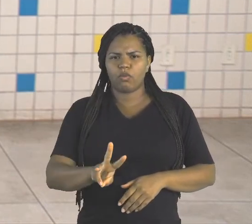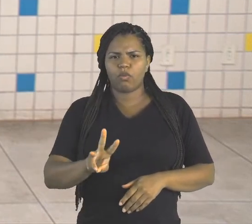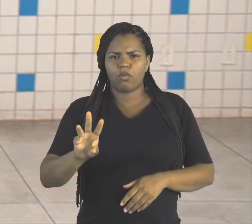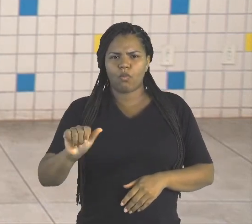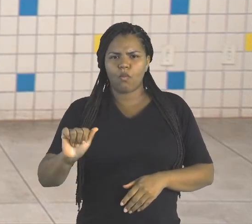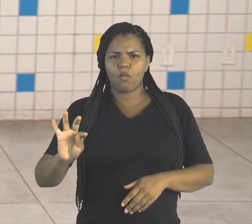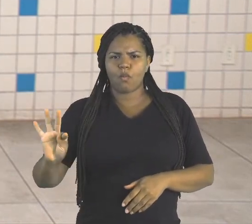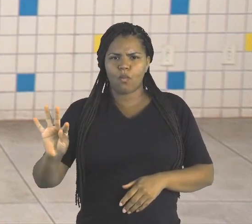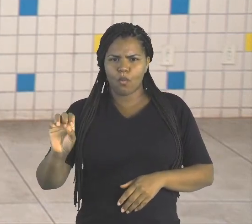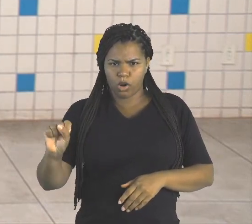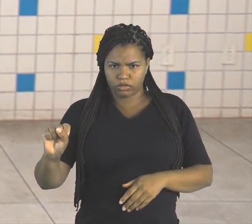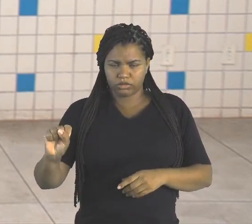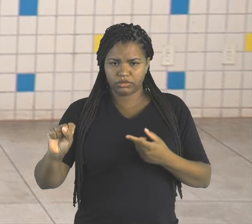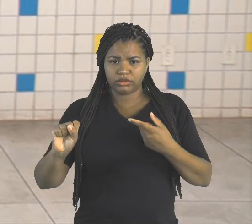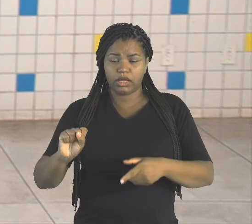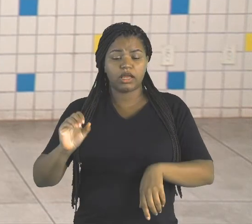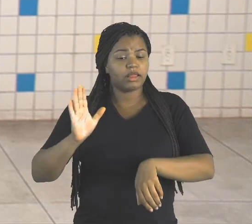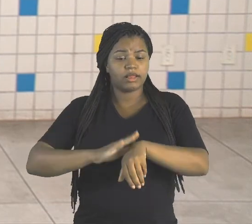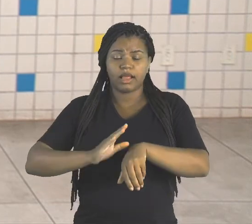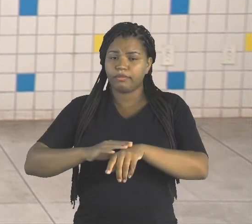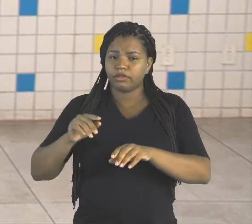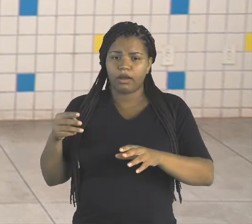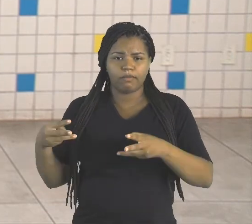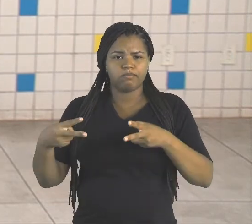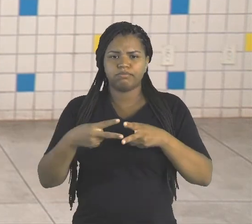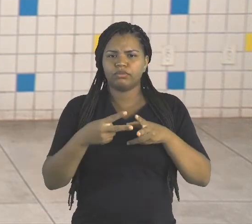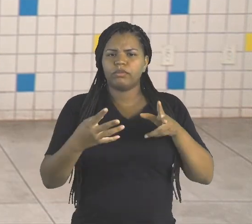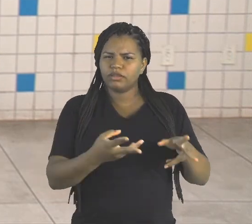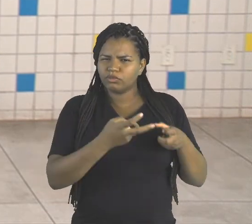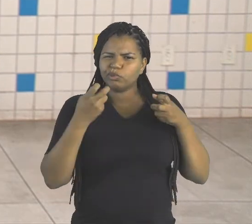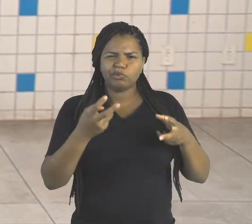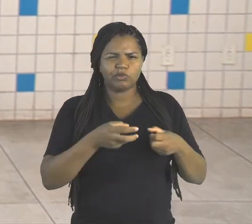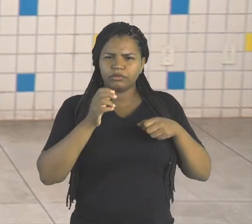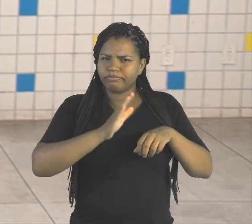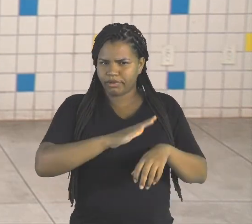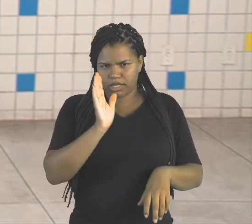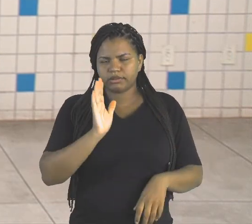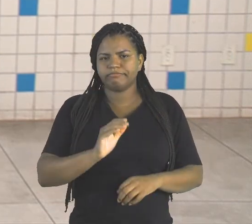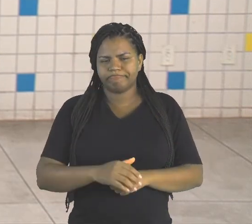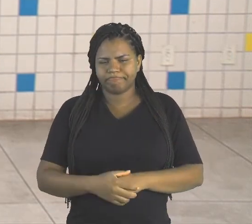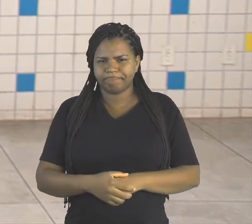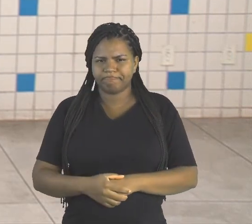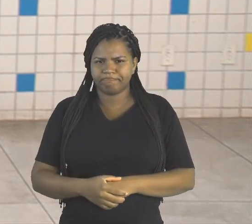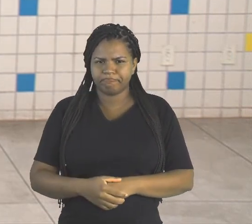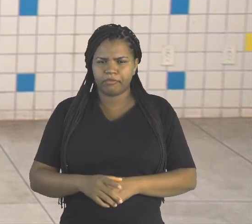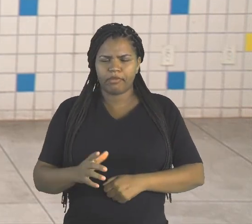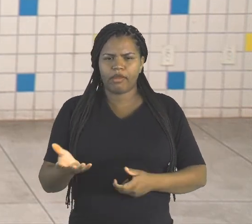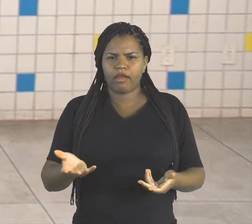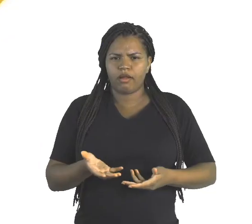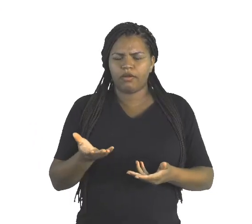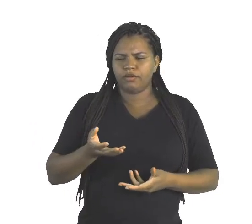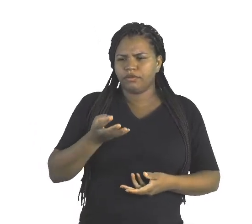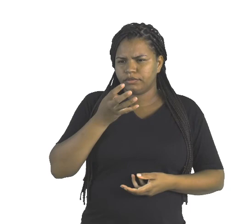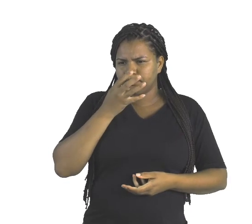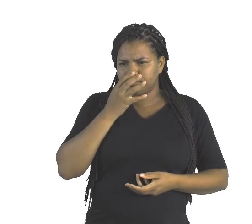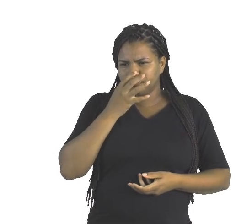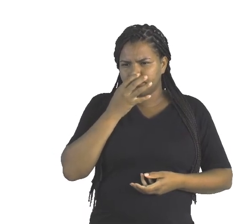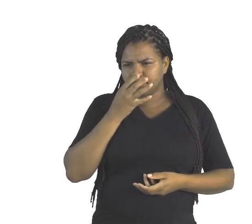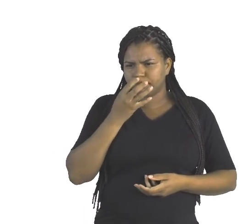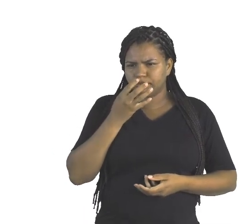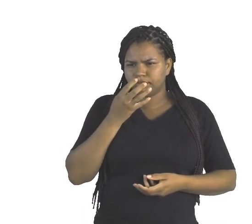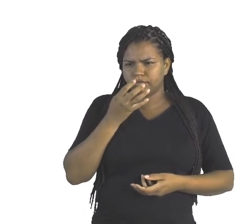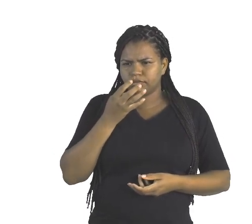quanto mais tempo ligado, maior consumo de energia elétrica. Agora nós vamos fazer, observe esse